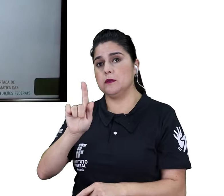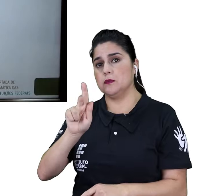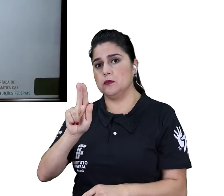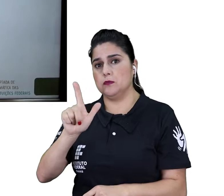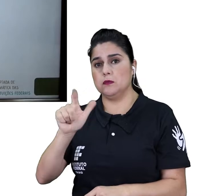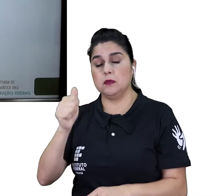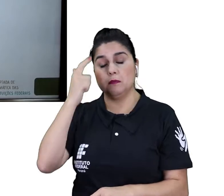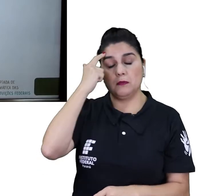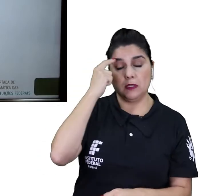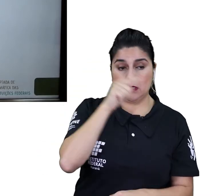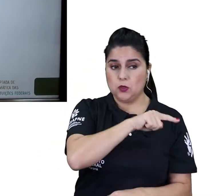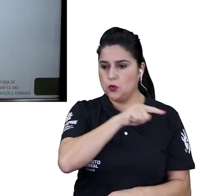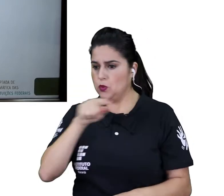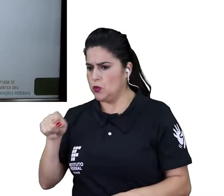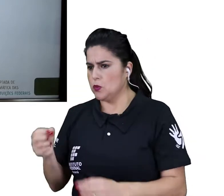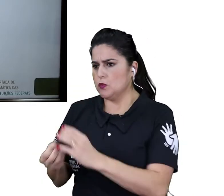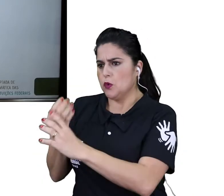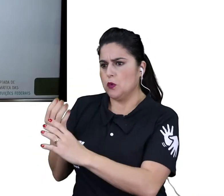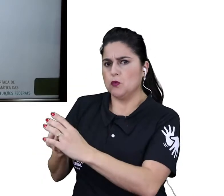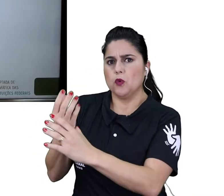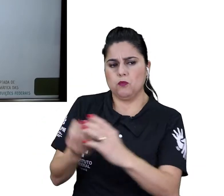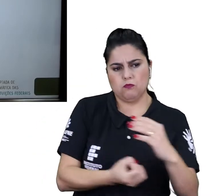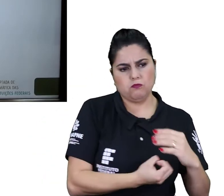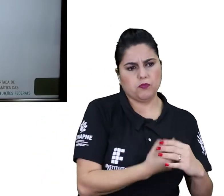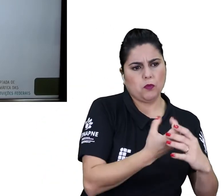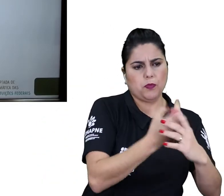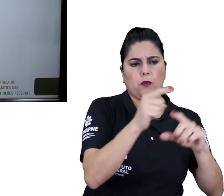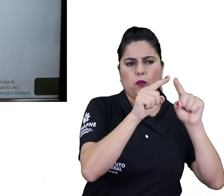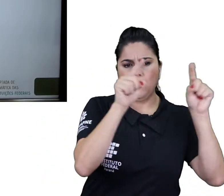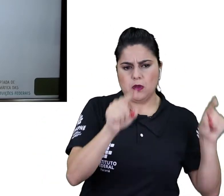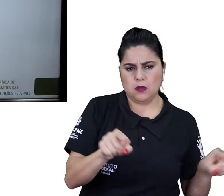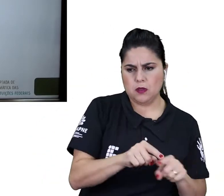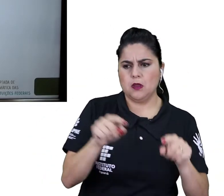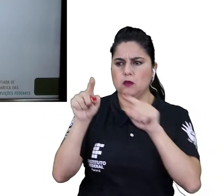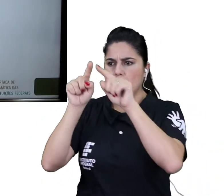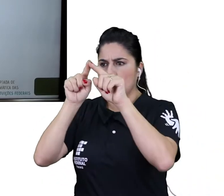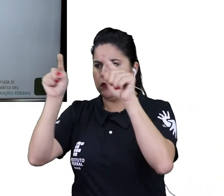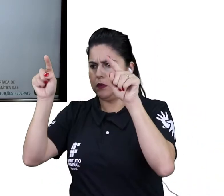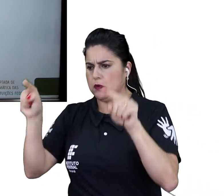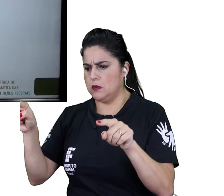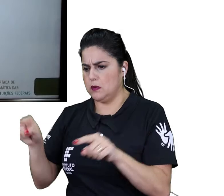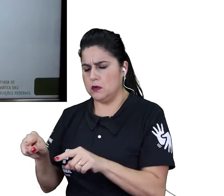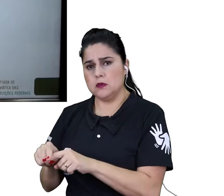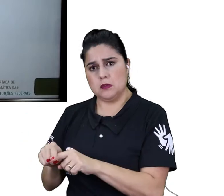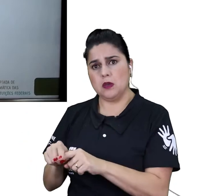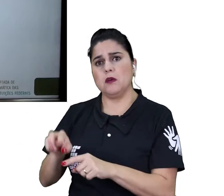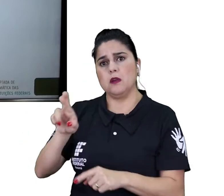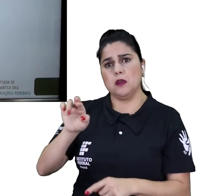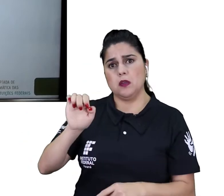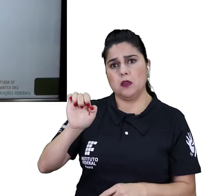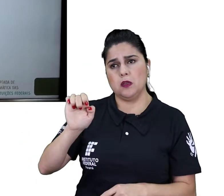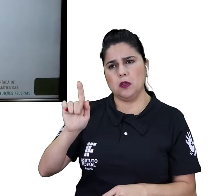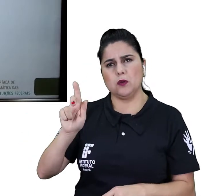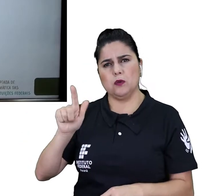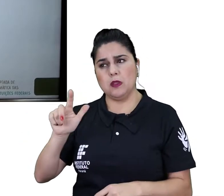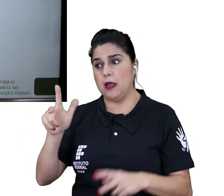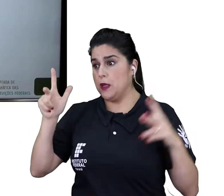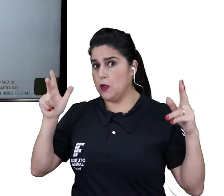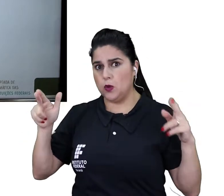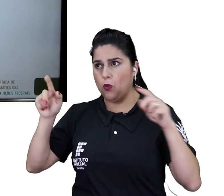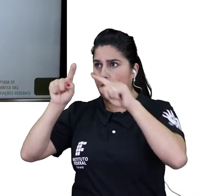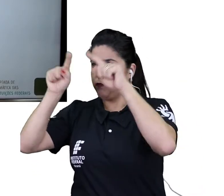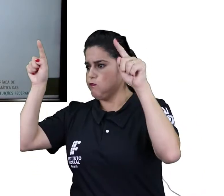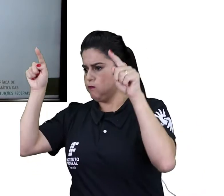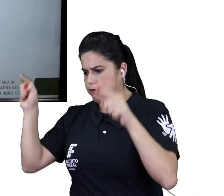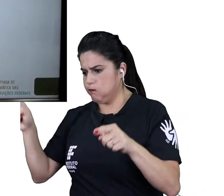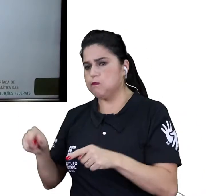Considerando que essas construções foram feitas a partir de um quadrado e de um hexágono regular com lados iguais, a razão entre